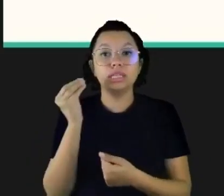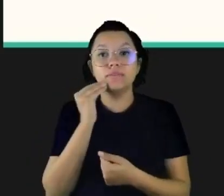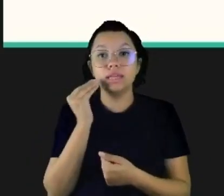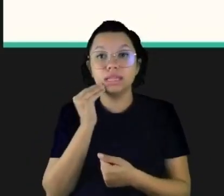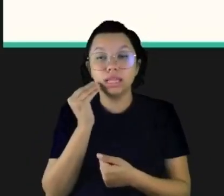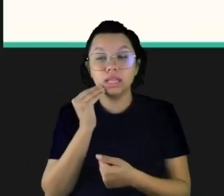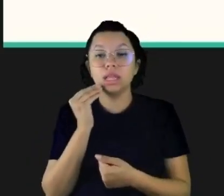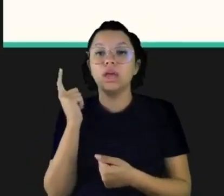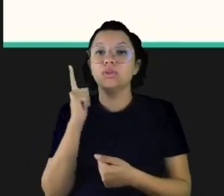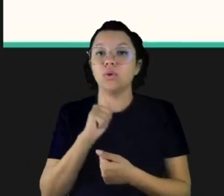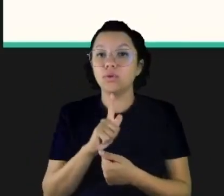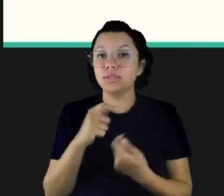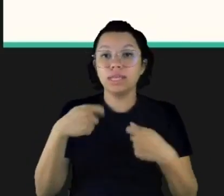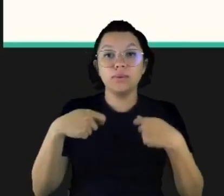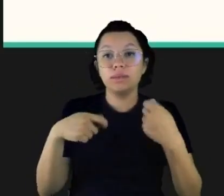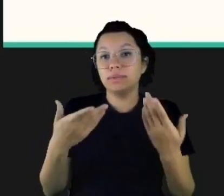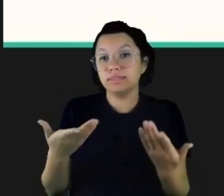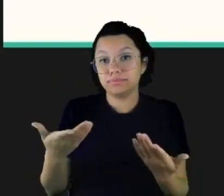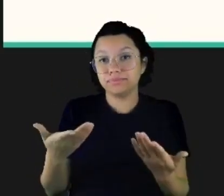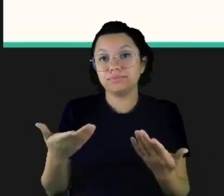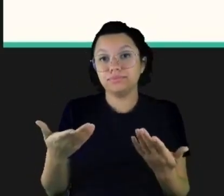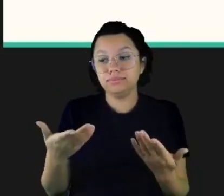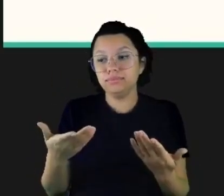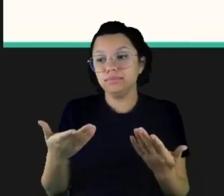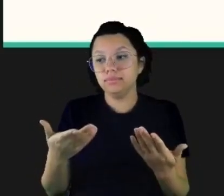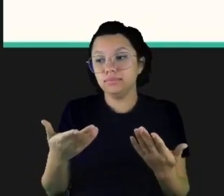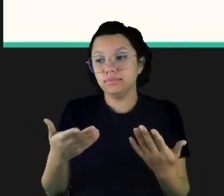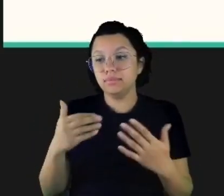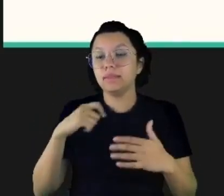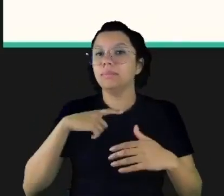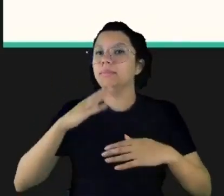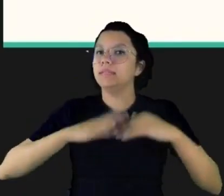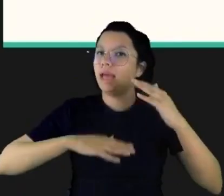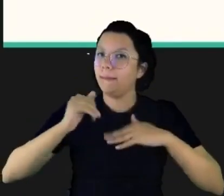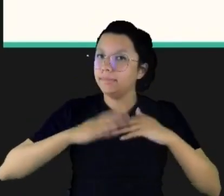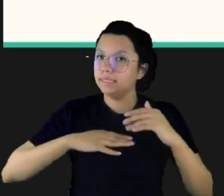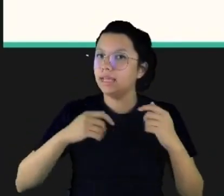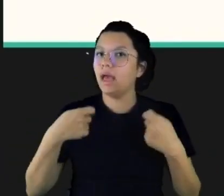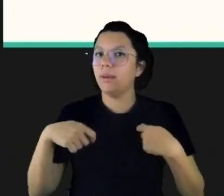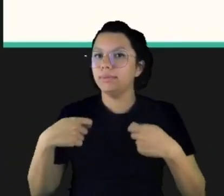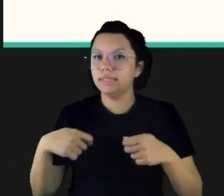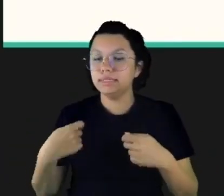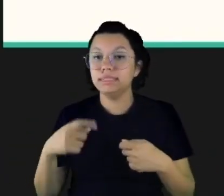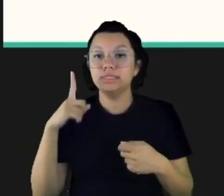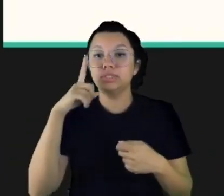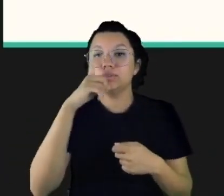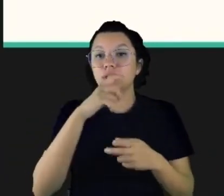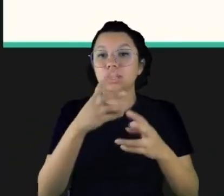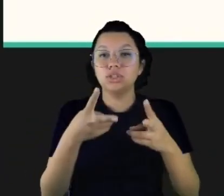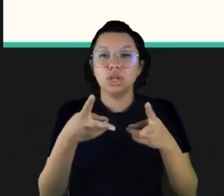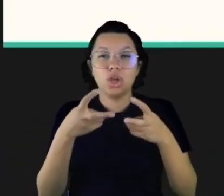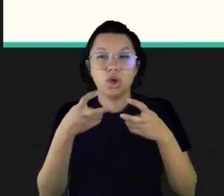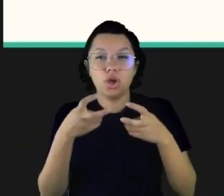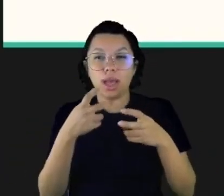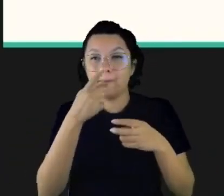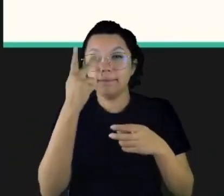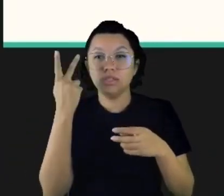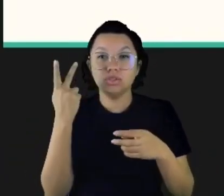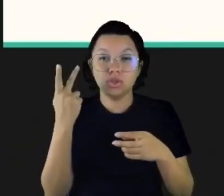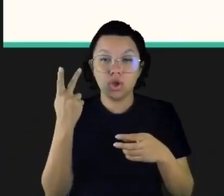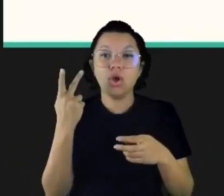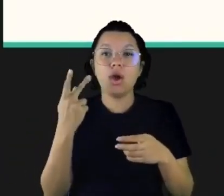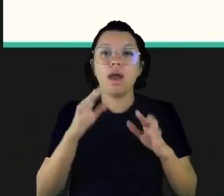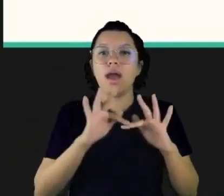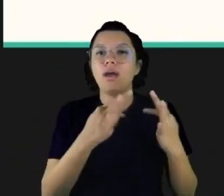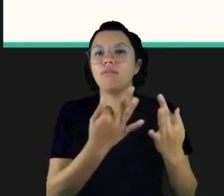que é necessário, né? Tem que ter uma certa habilidade. Dificuldade de reconhecer pessoas e entes queridos por causa